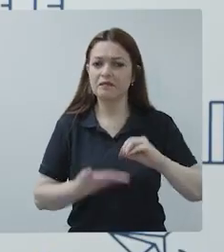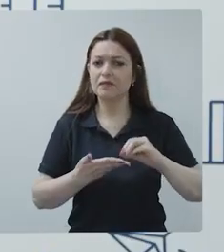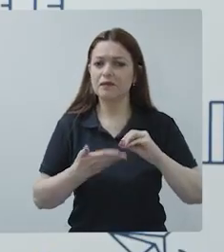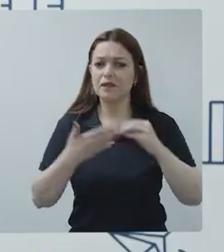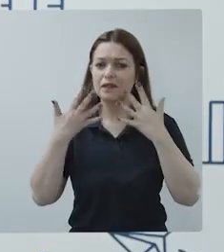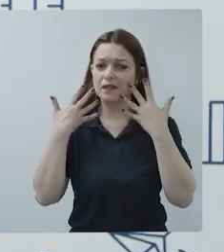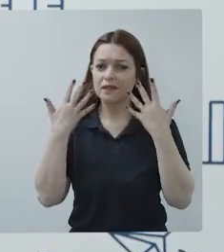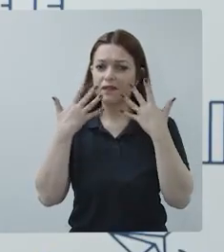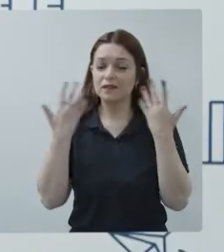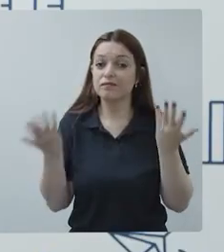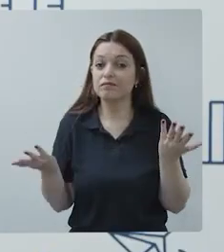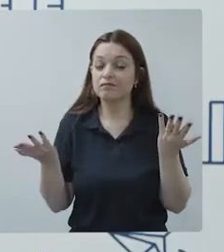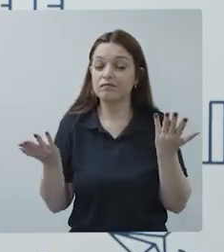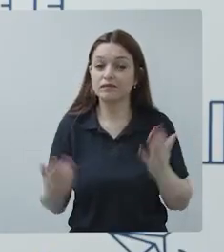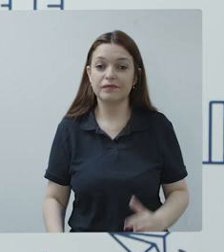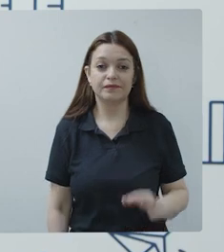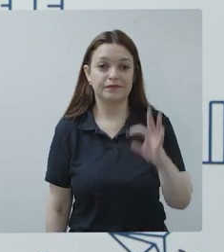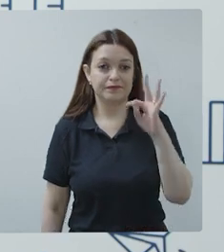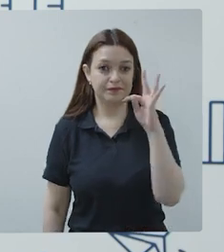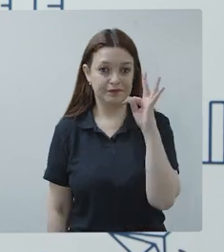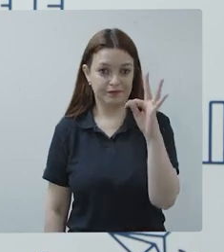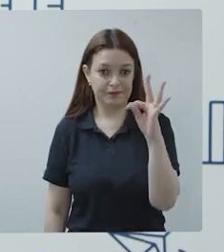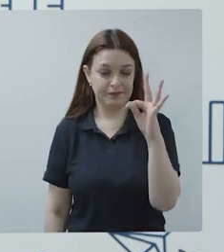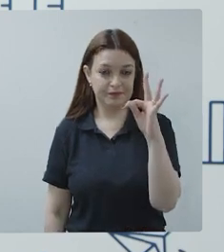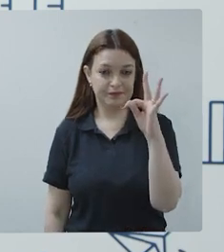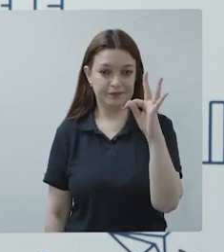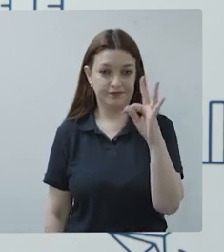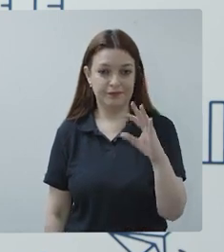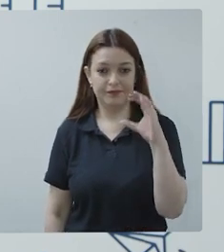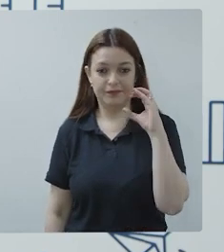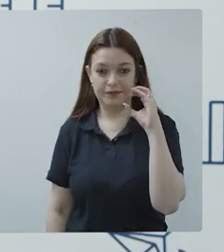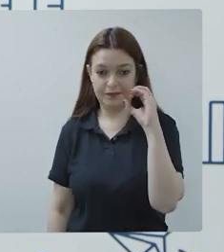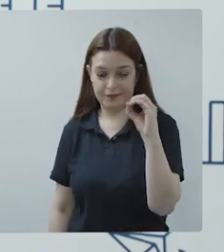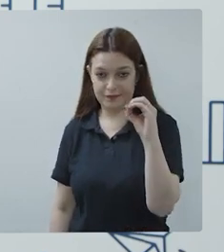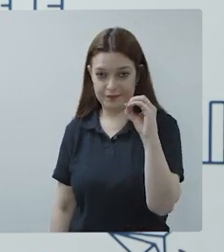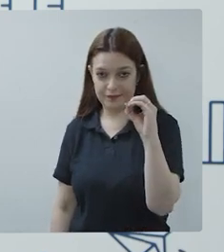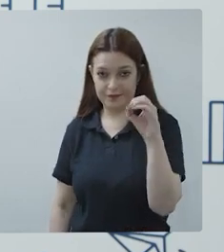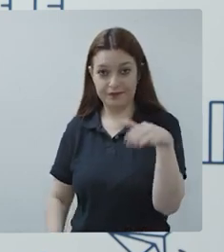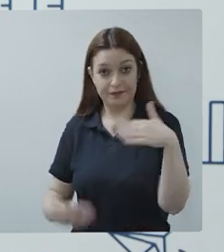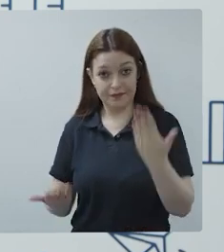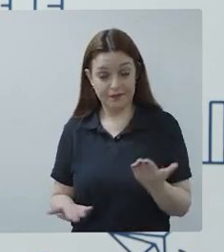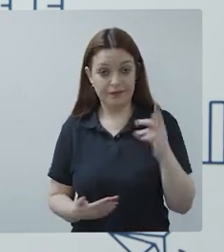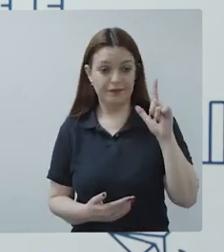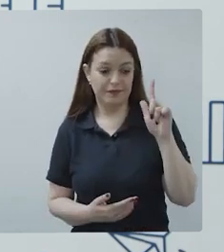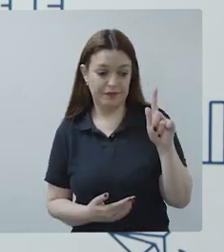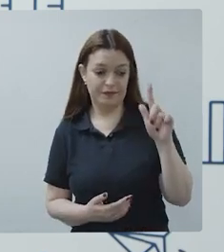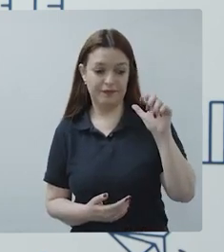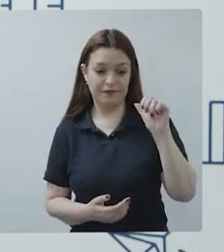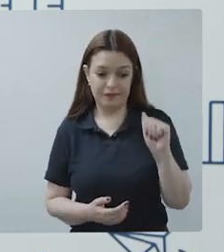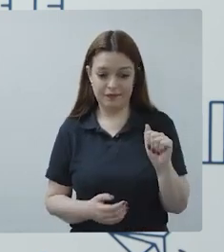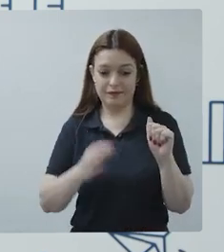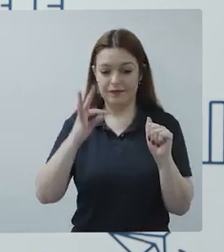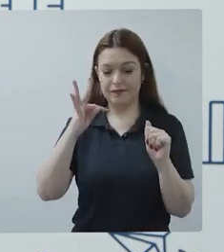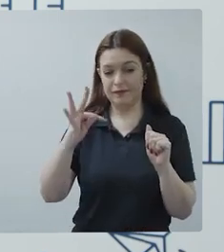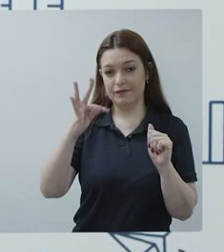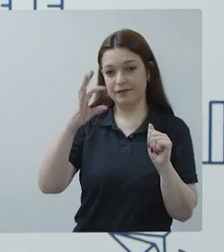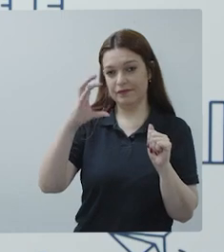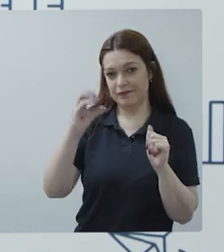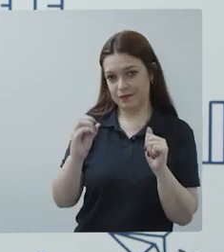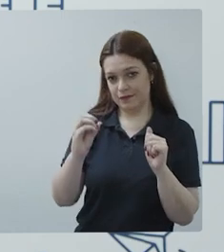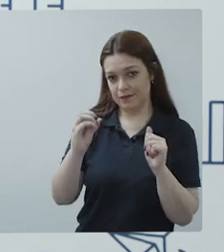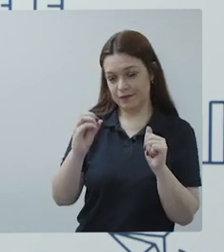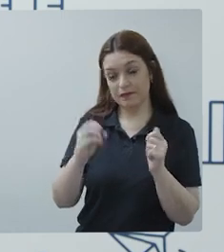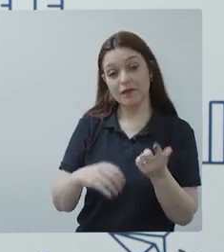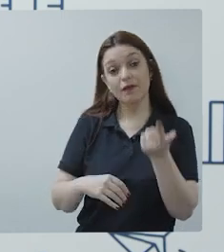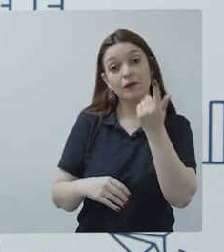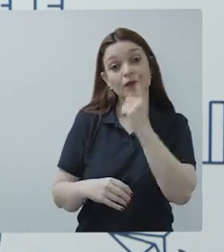a letra T e a letra O para formar a sílaba to. E formei